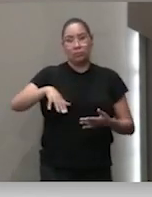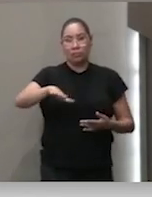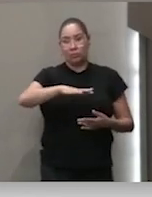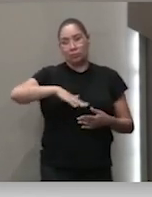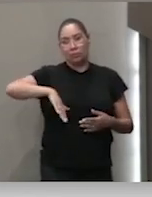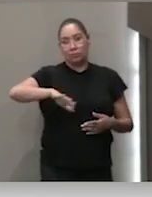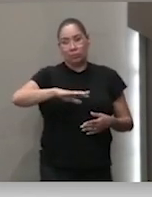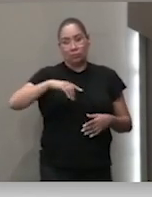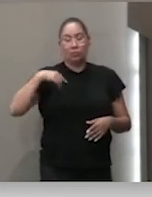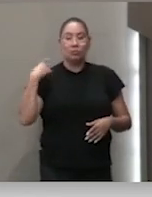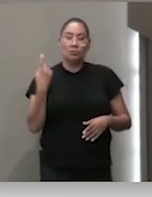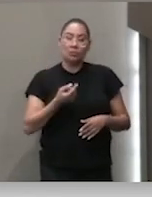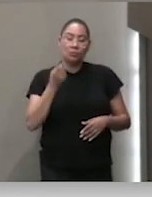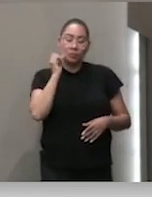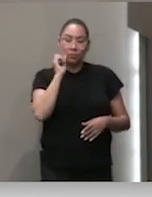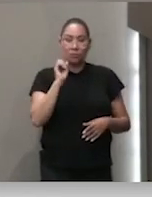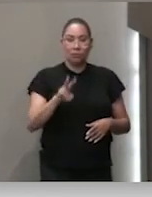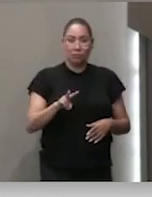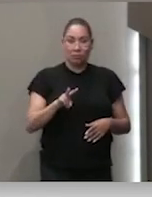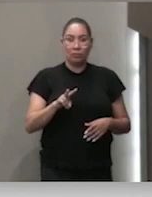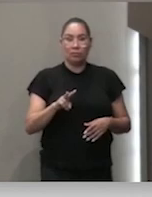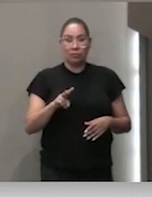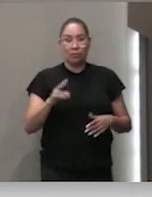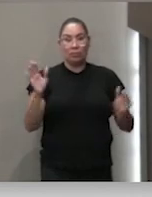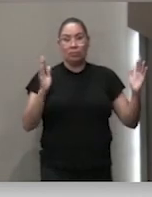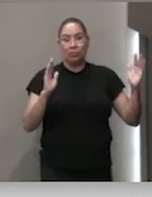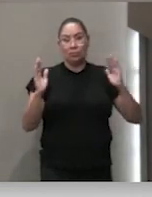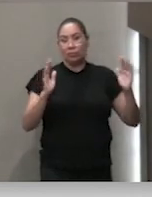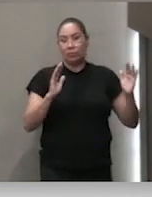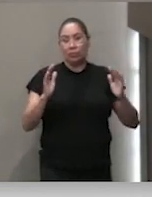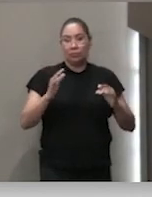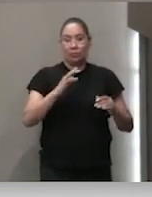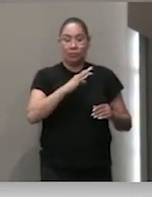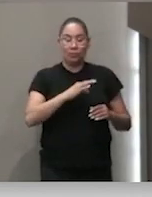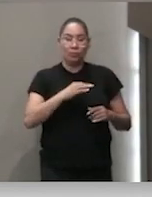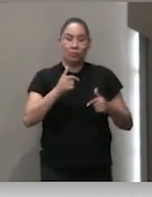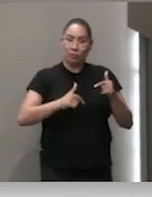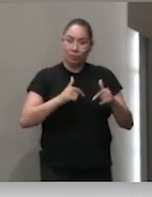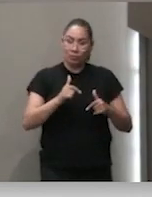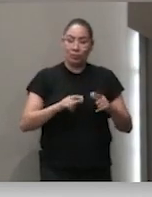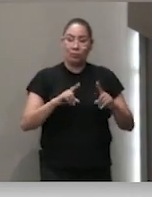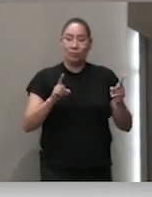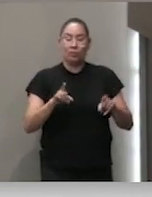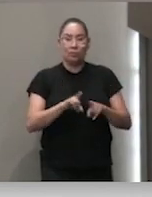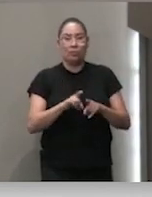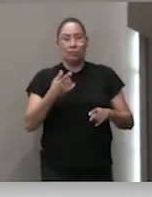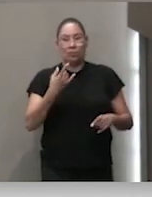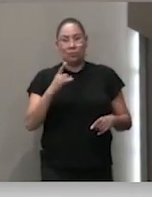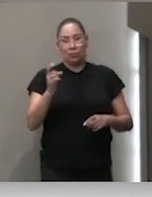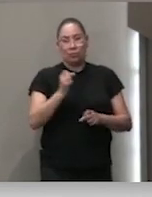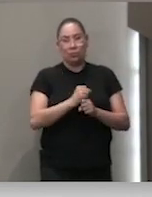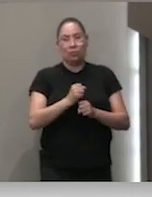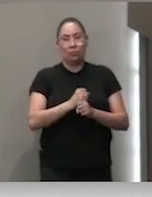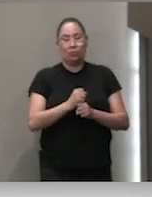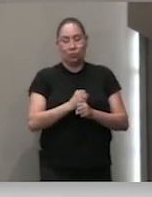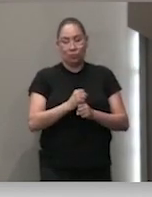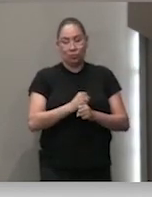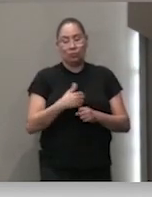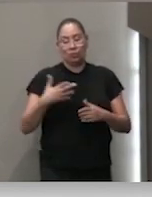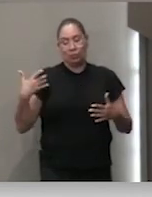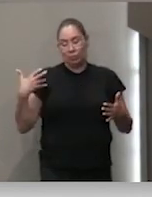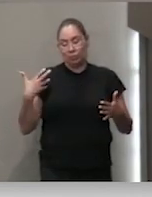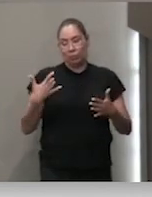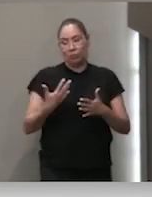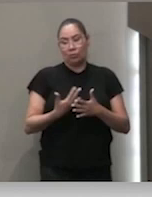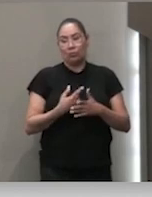não somente no período de campanha, professora Regina, mas também nos outros dias, né, nos últimos anos aí,